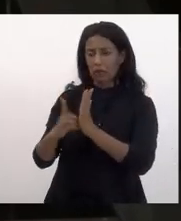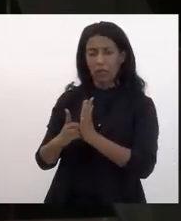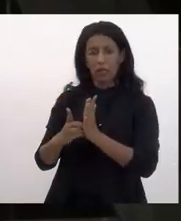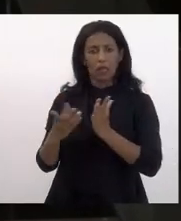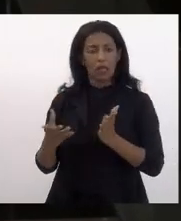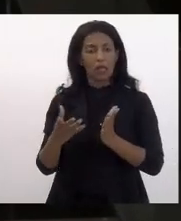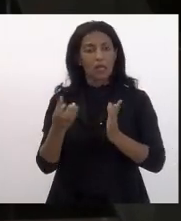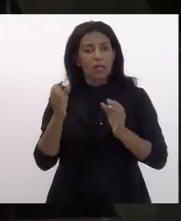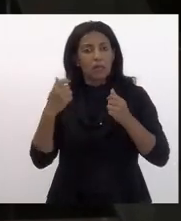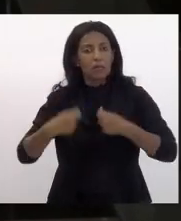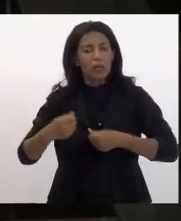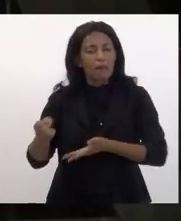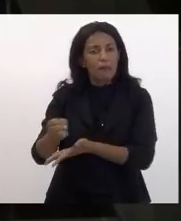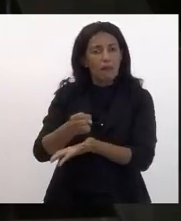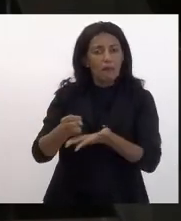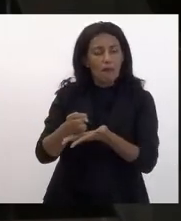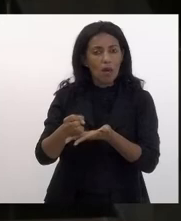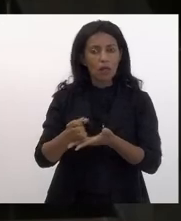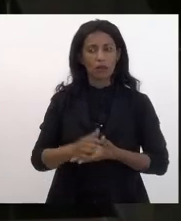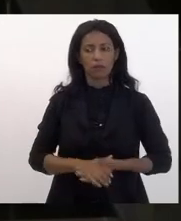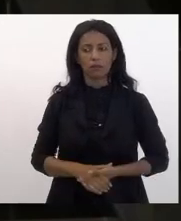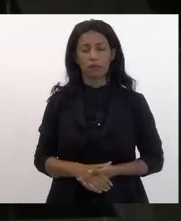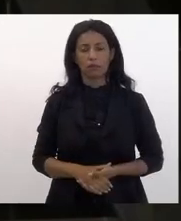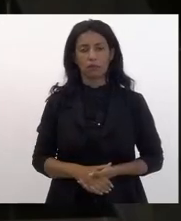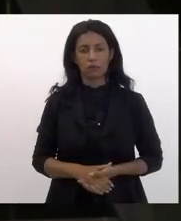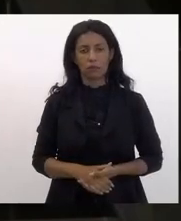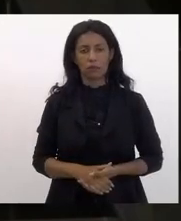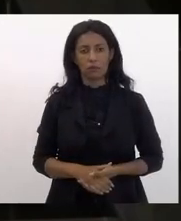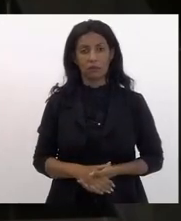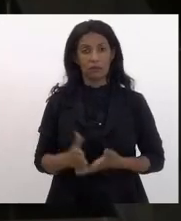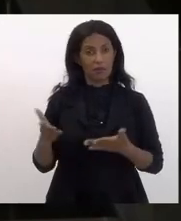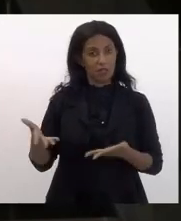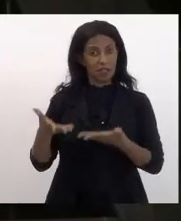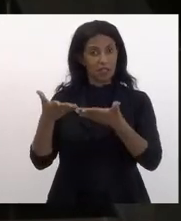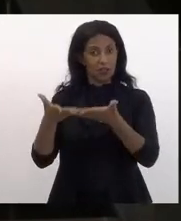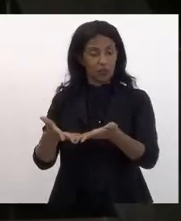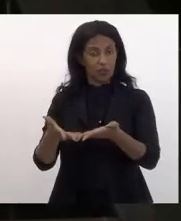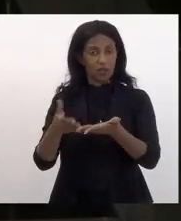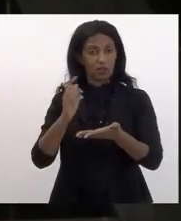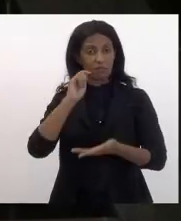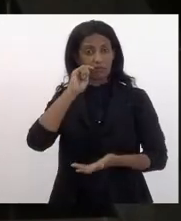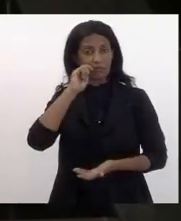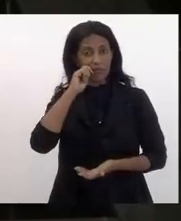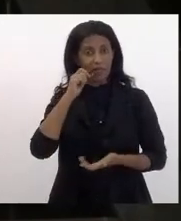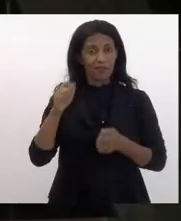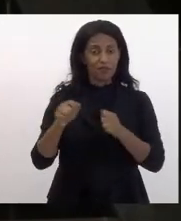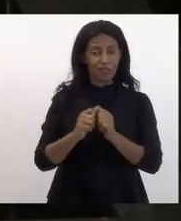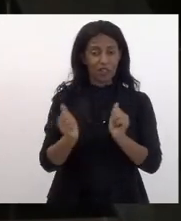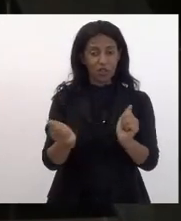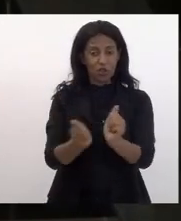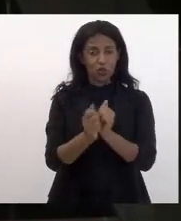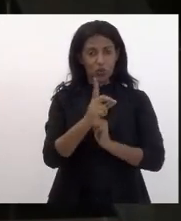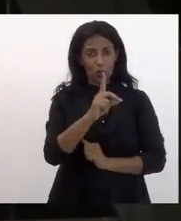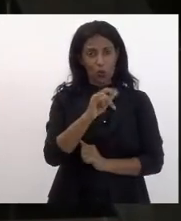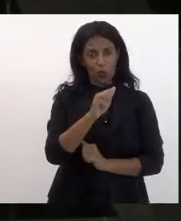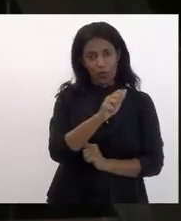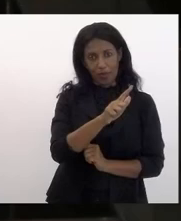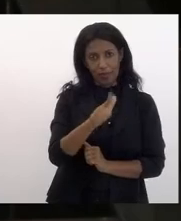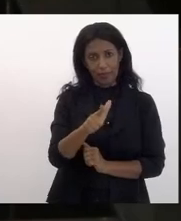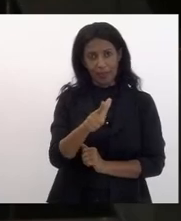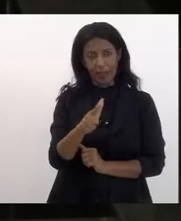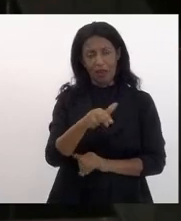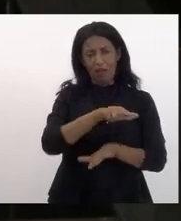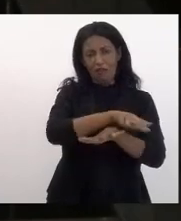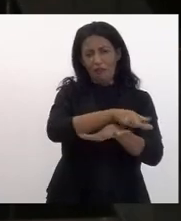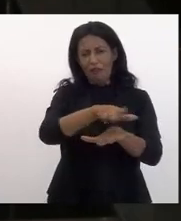sem fundamentar. E foi isso que o Eduardo Paes fez junto com o Daniel Sorães.